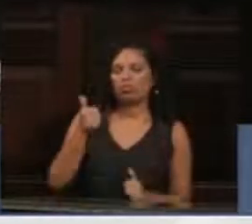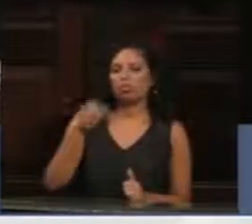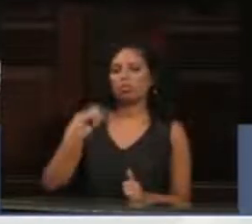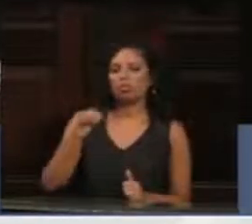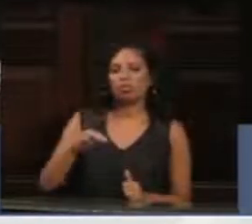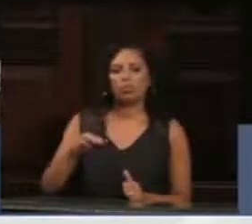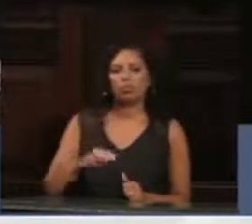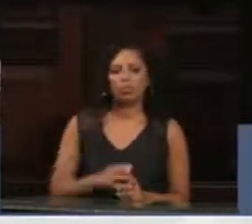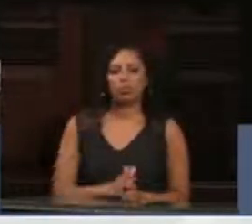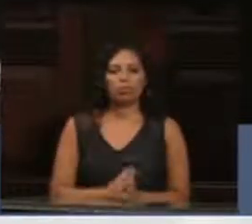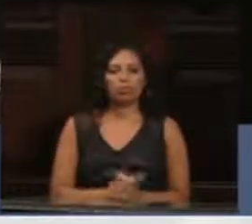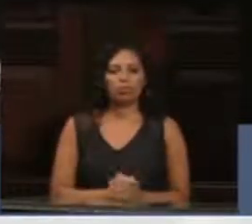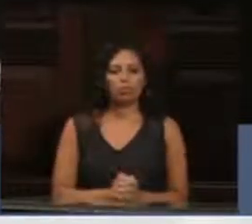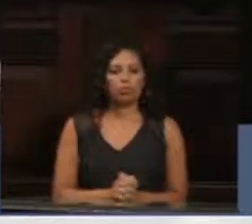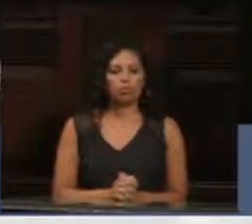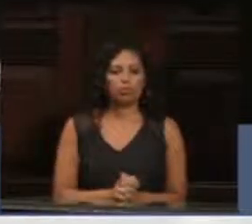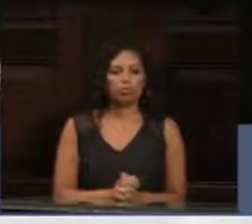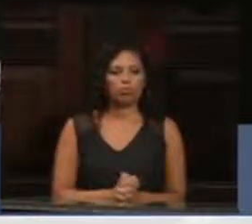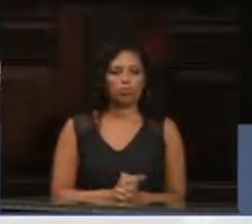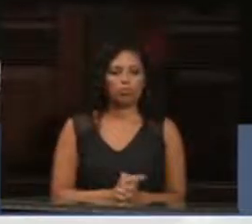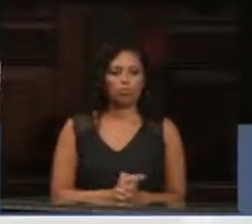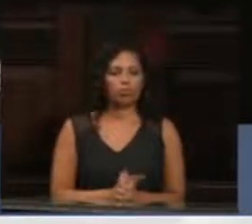minutos.